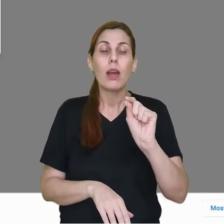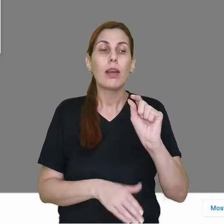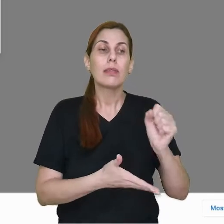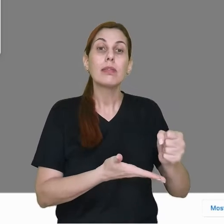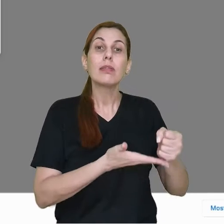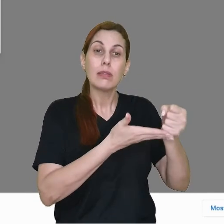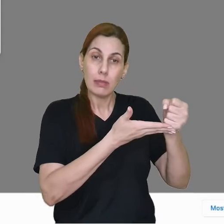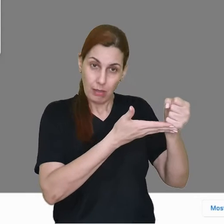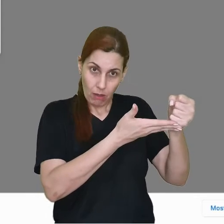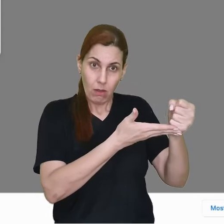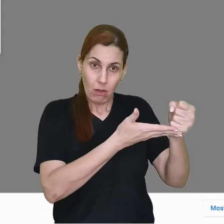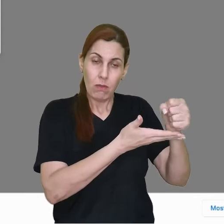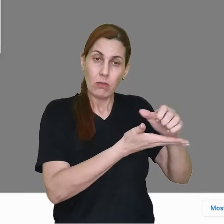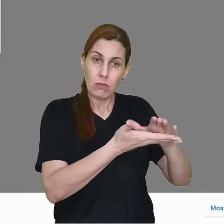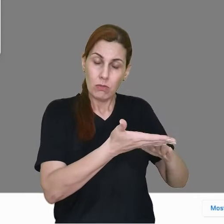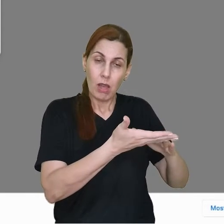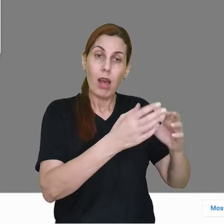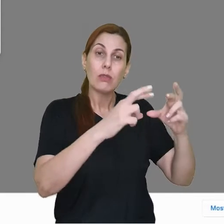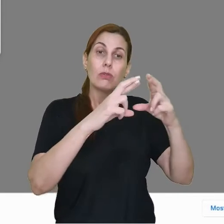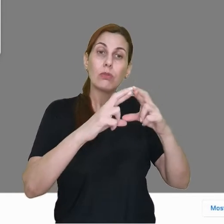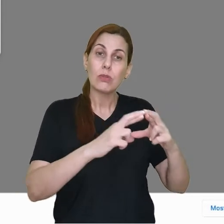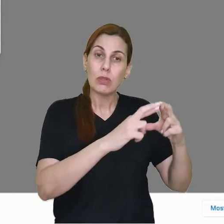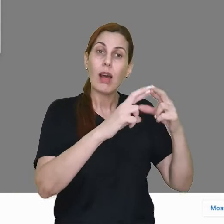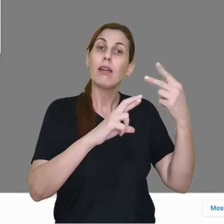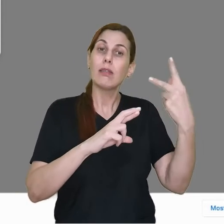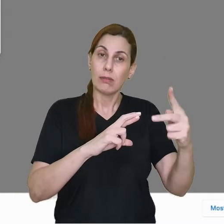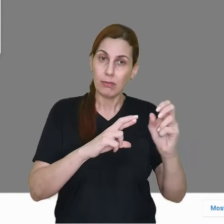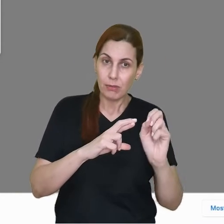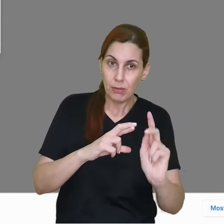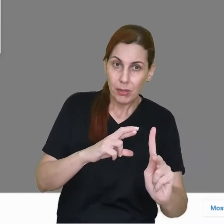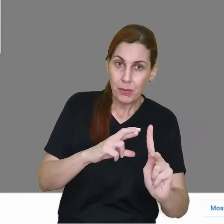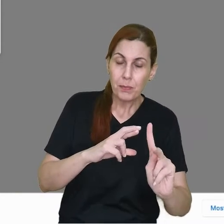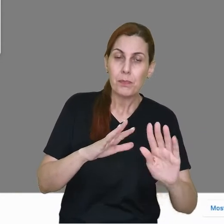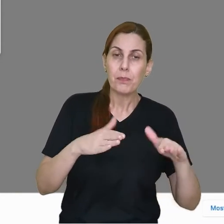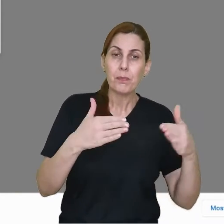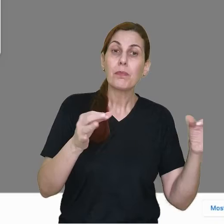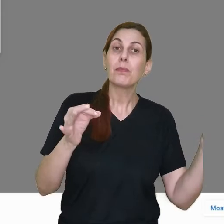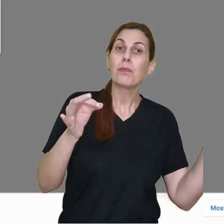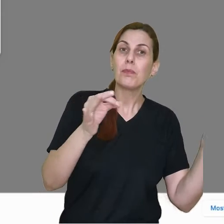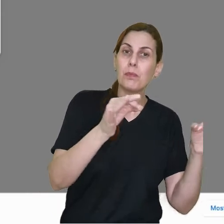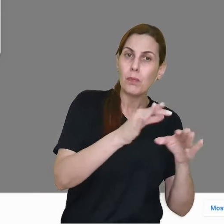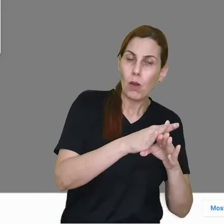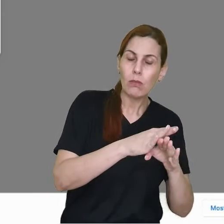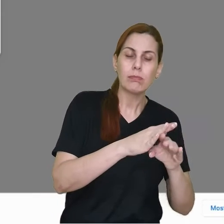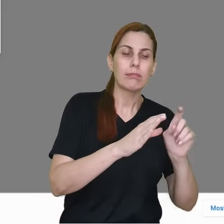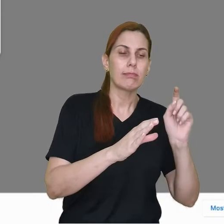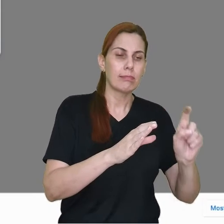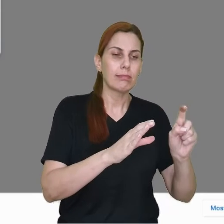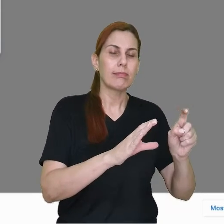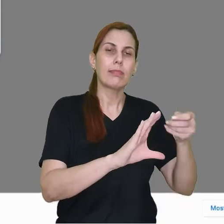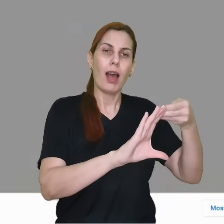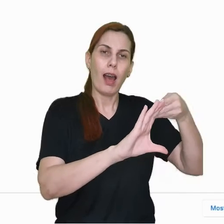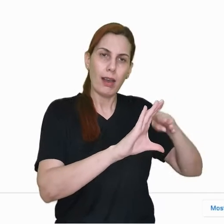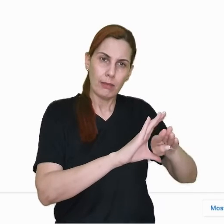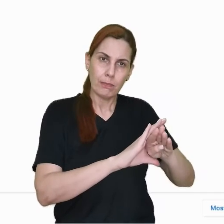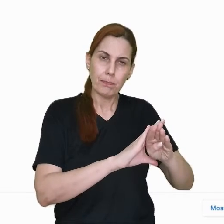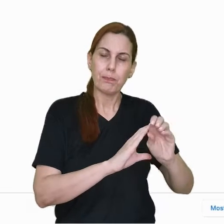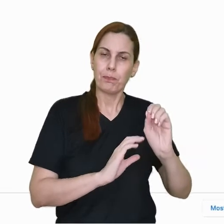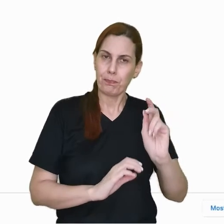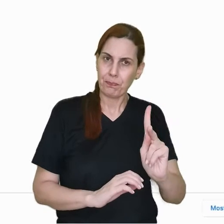salvas no seu Google Drive também, tá bom? Feito isso, li tudo certinho, clico aqui em Arquivar, tá?